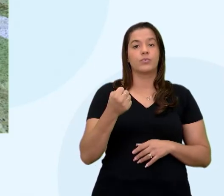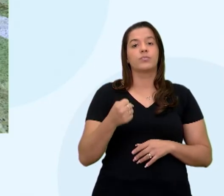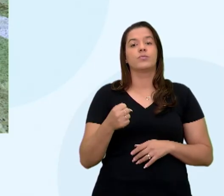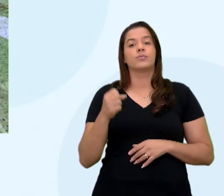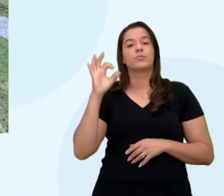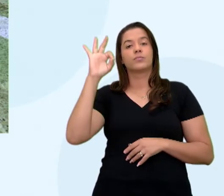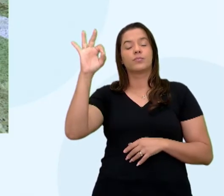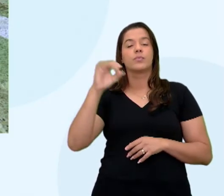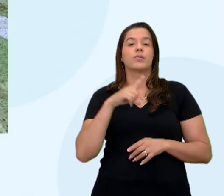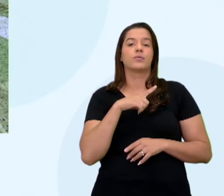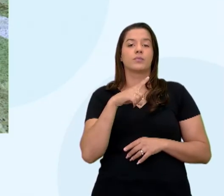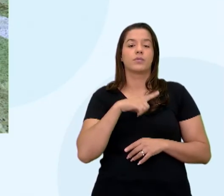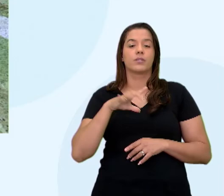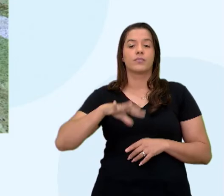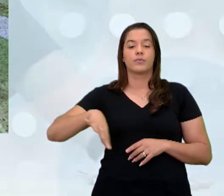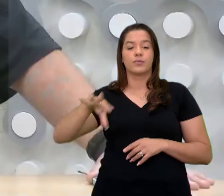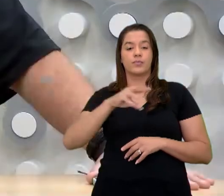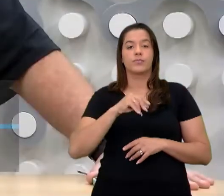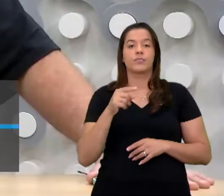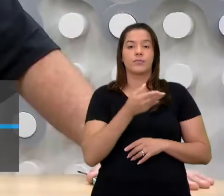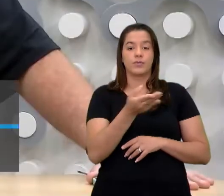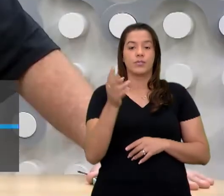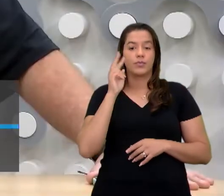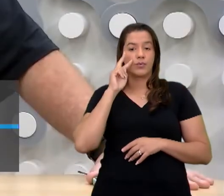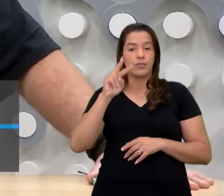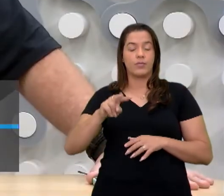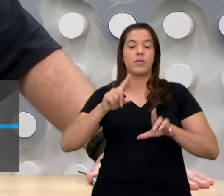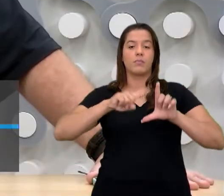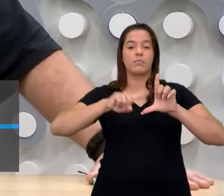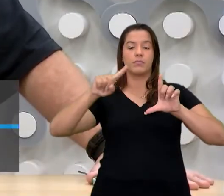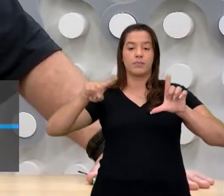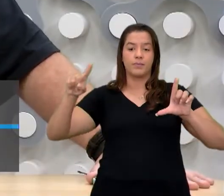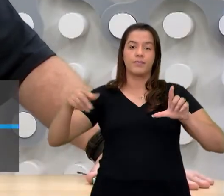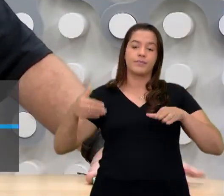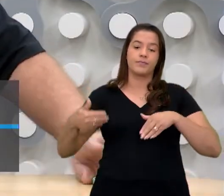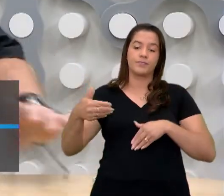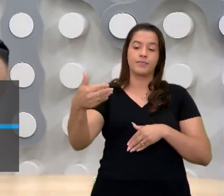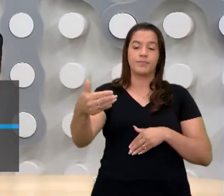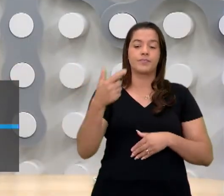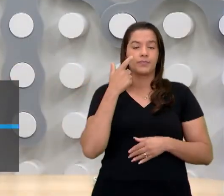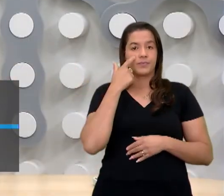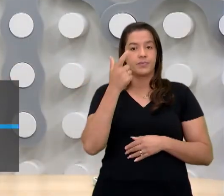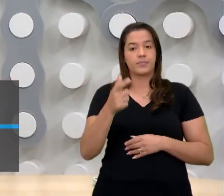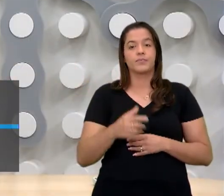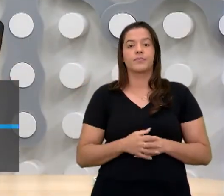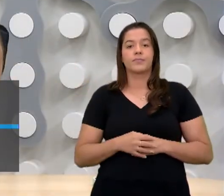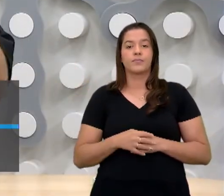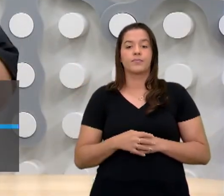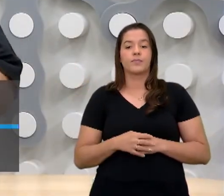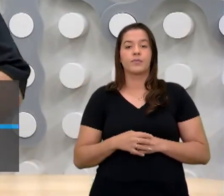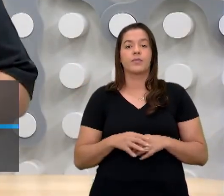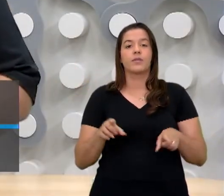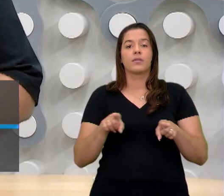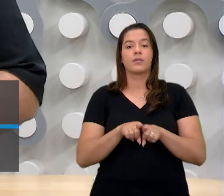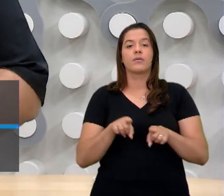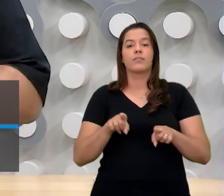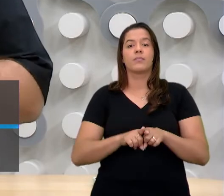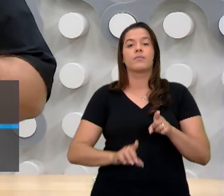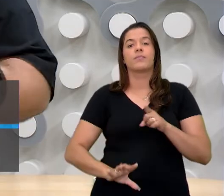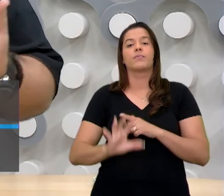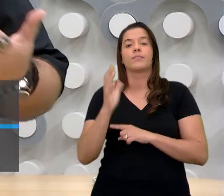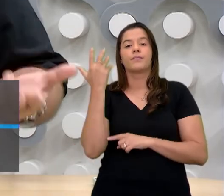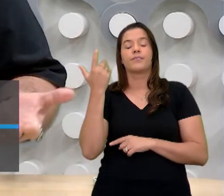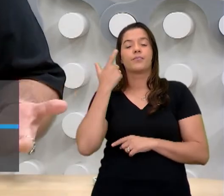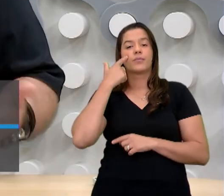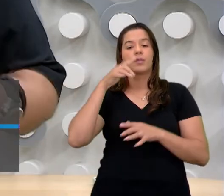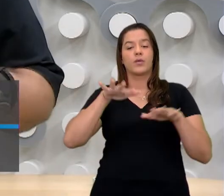Richter, né? Como vocês falaram, vocês vão ver essa escala com o decorrer do tempo. Tem aí uma consideração que pode ocorrer um